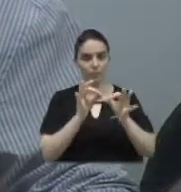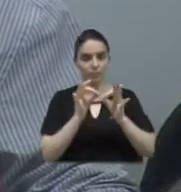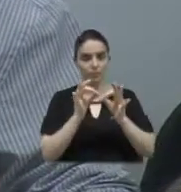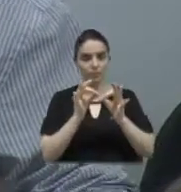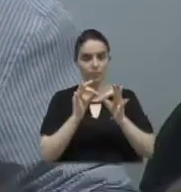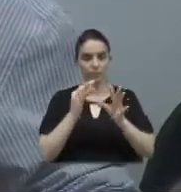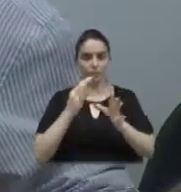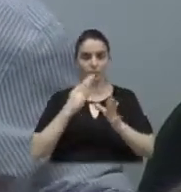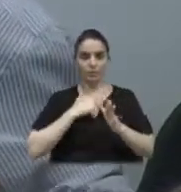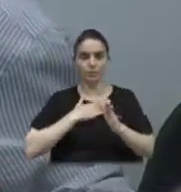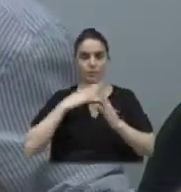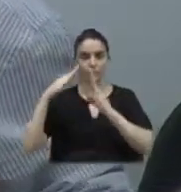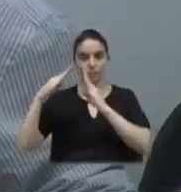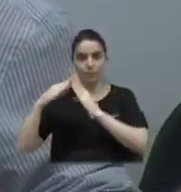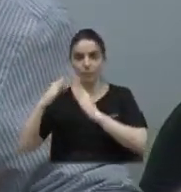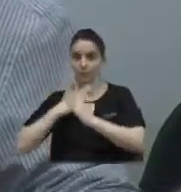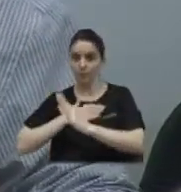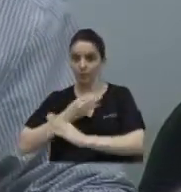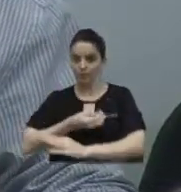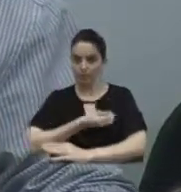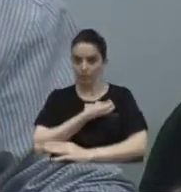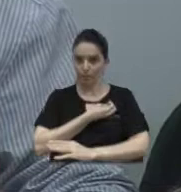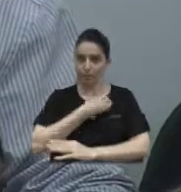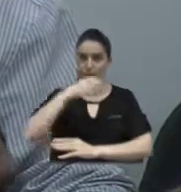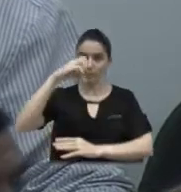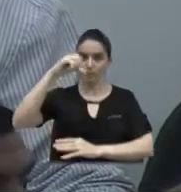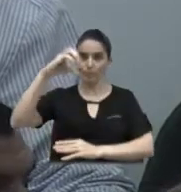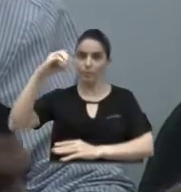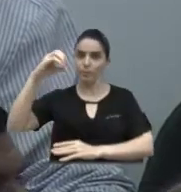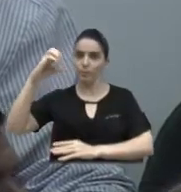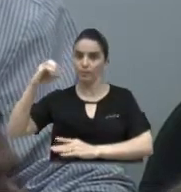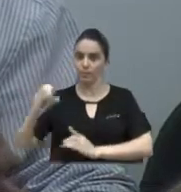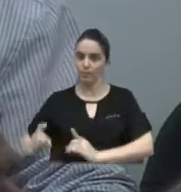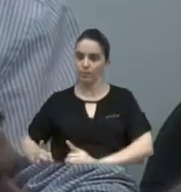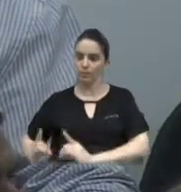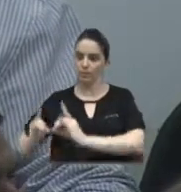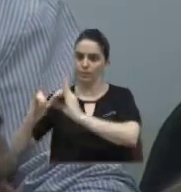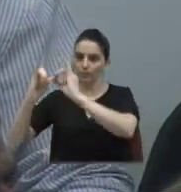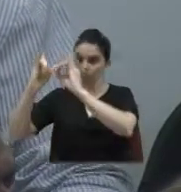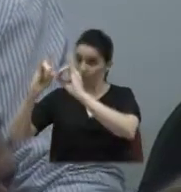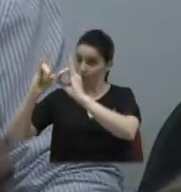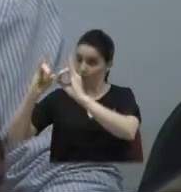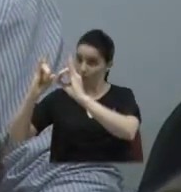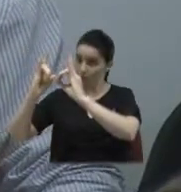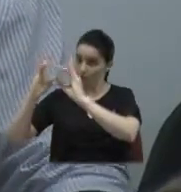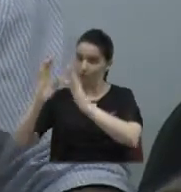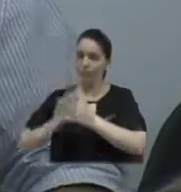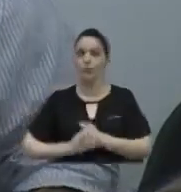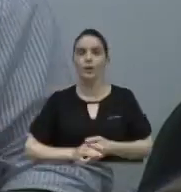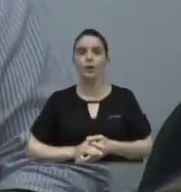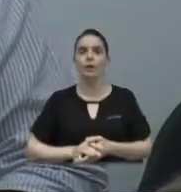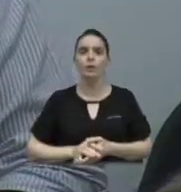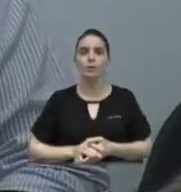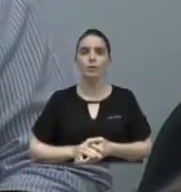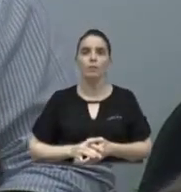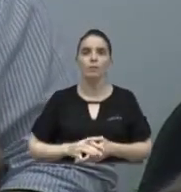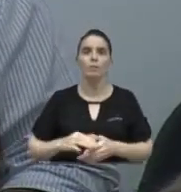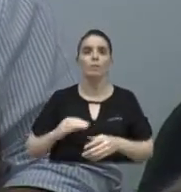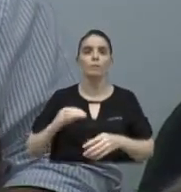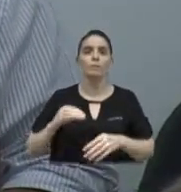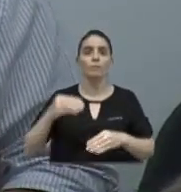recebemos aqui, recentemente, 900 apartamentos. Entendeu? É financiado pelo Fundo de